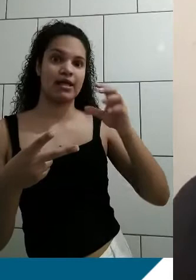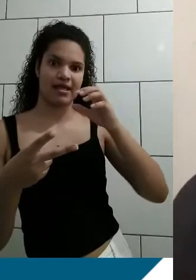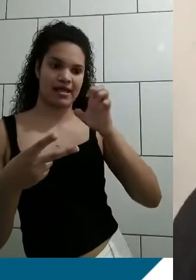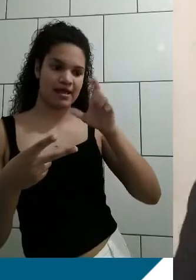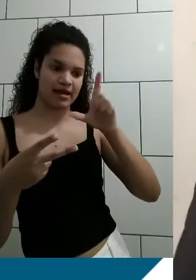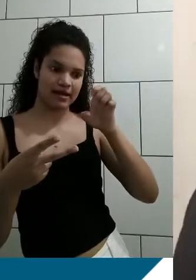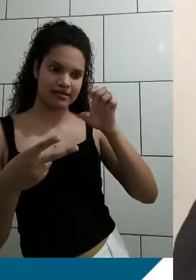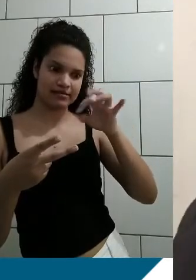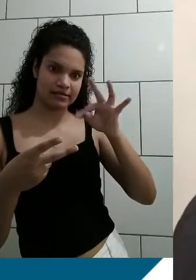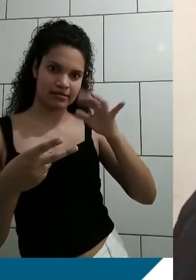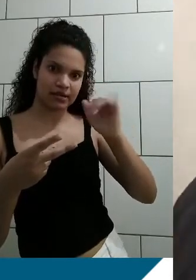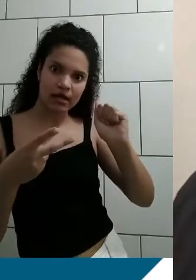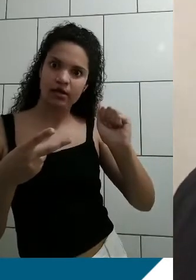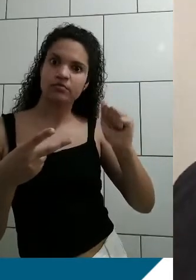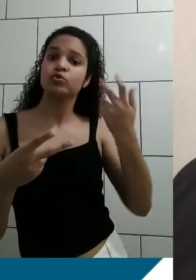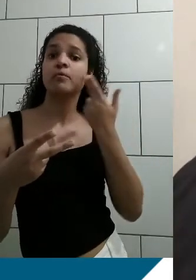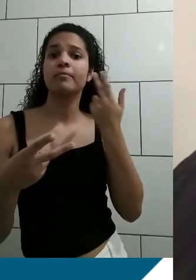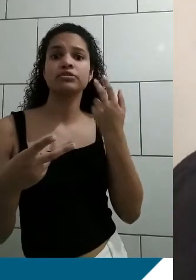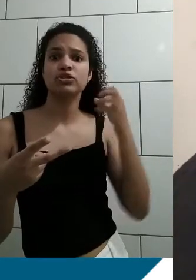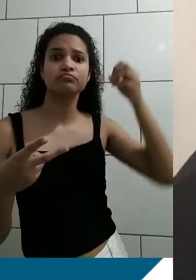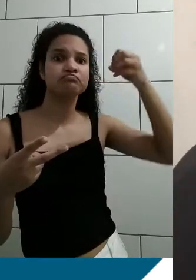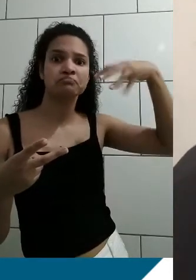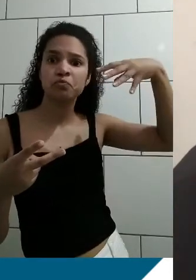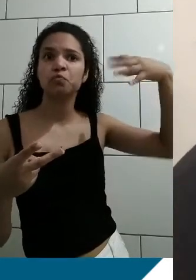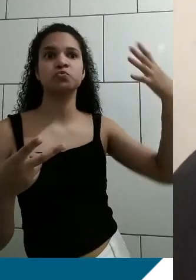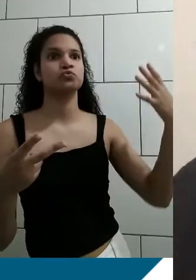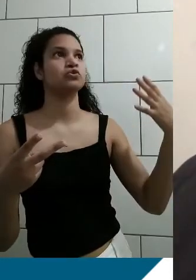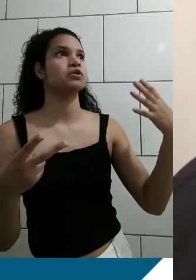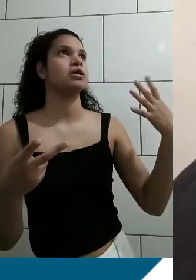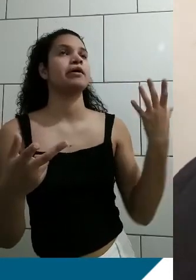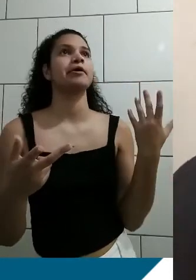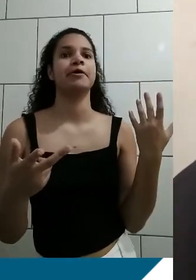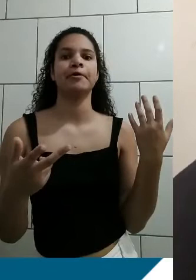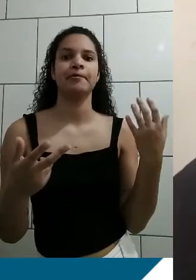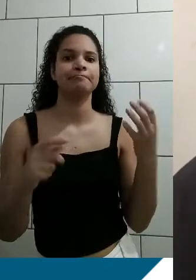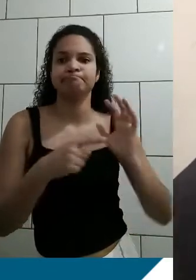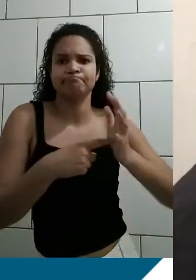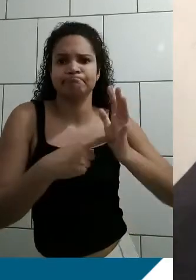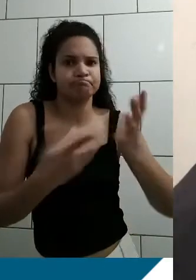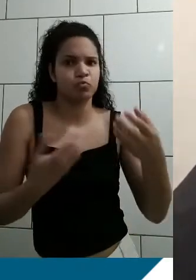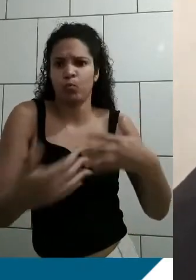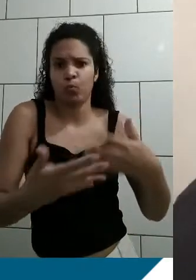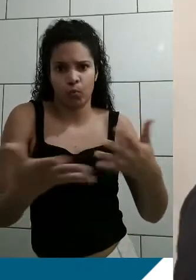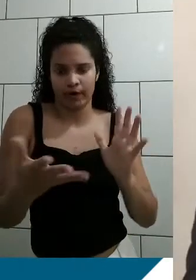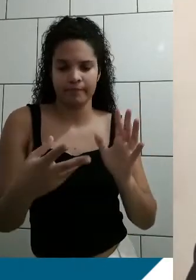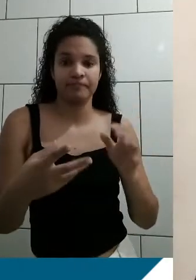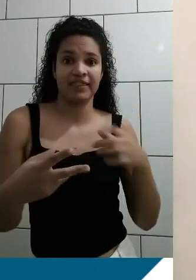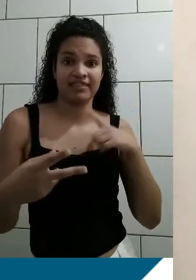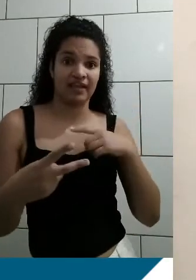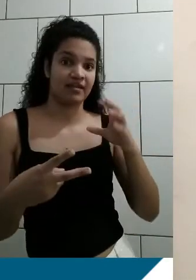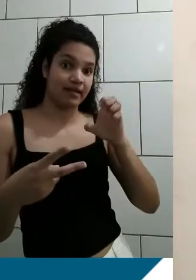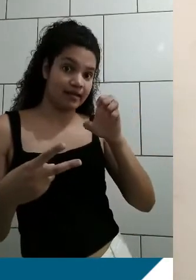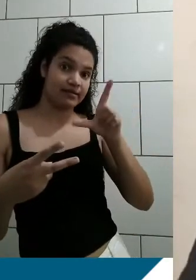de uma máquina elétrica, de um dispositivo elétrico. A gente tem também energia na forma térmica,